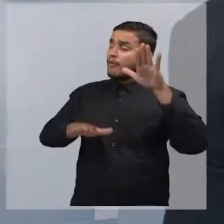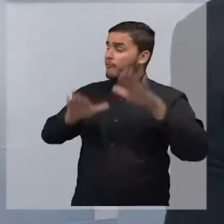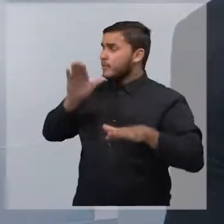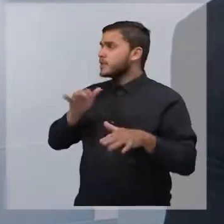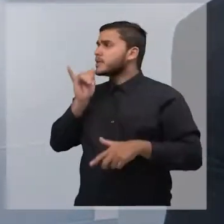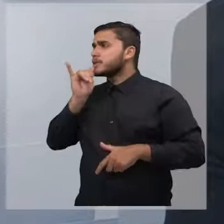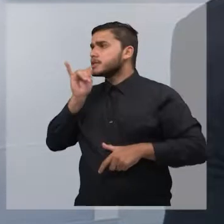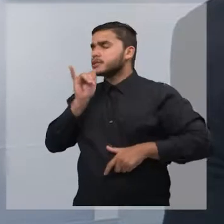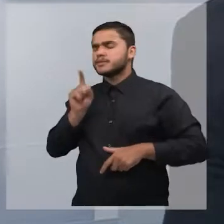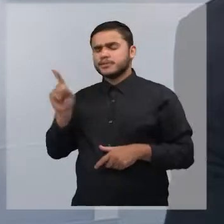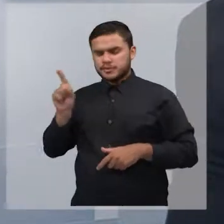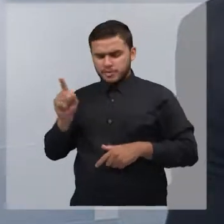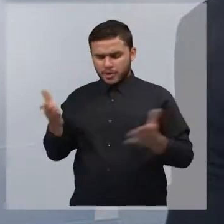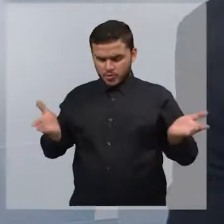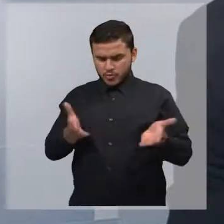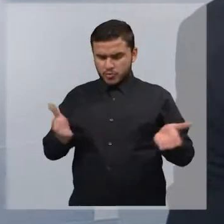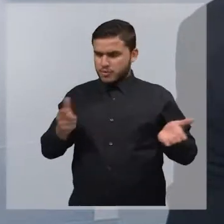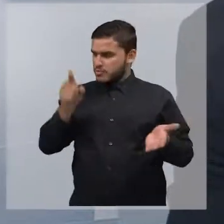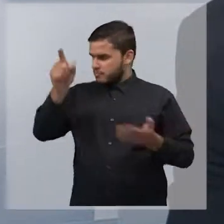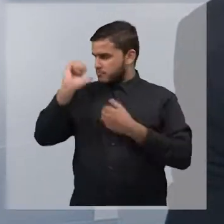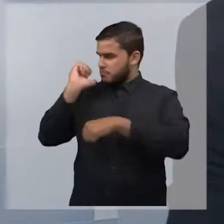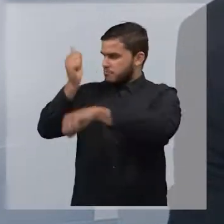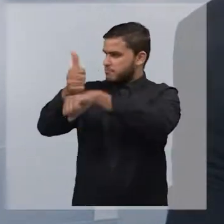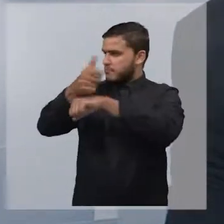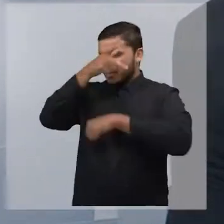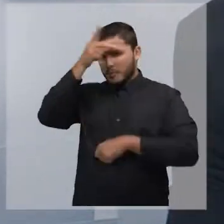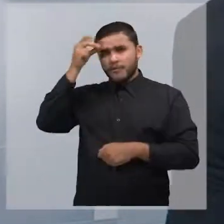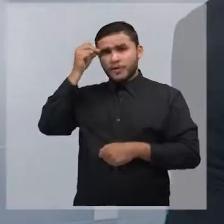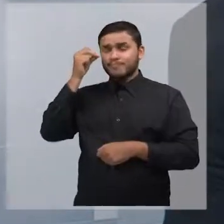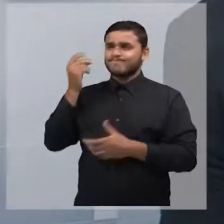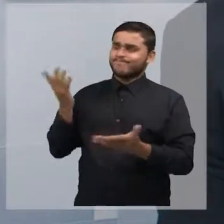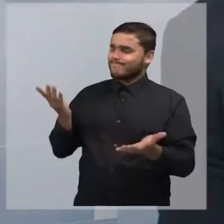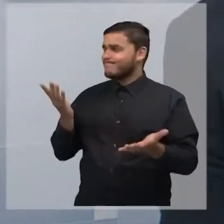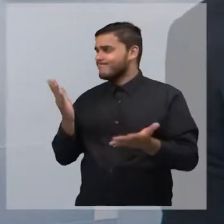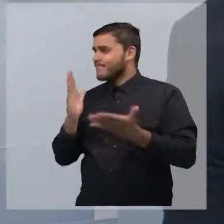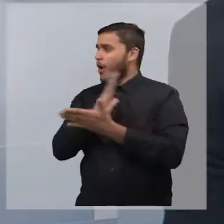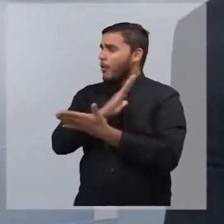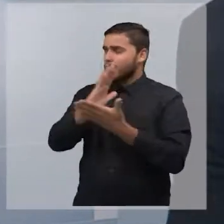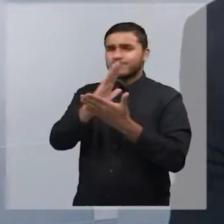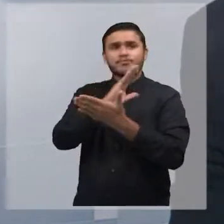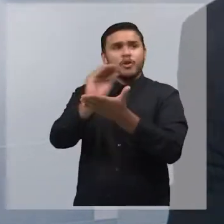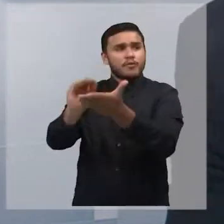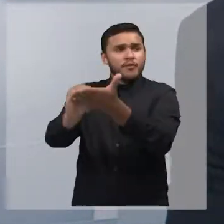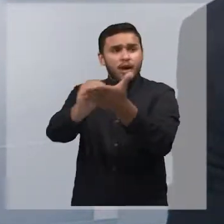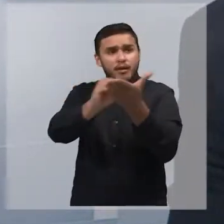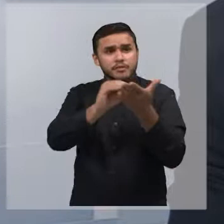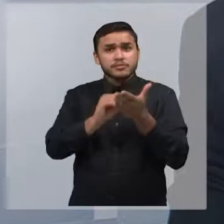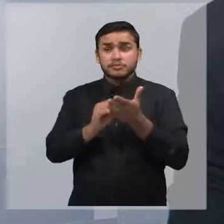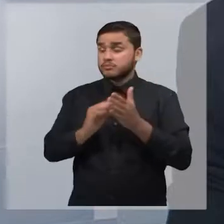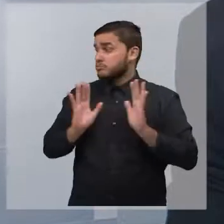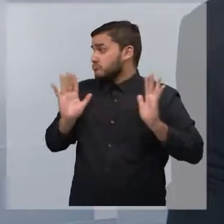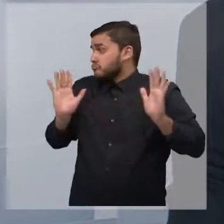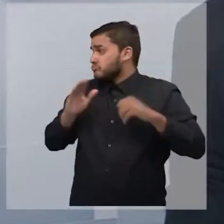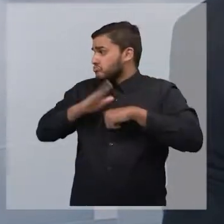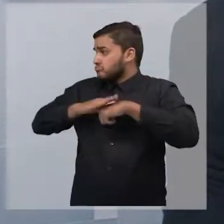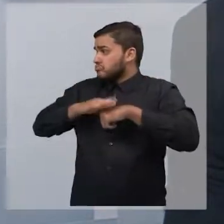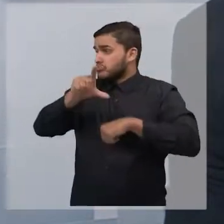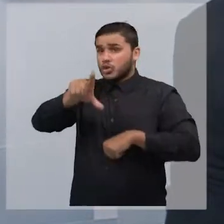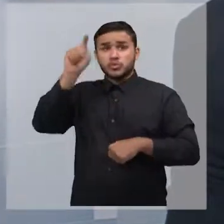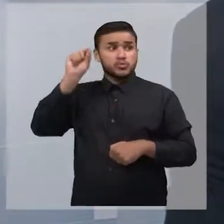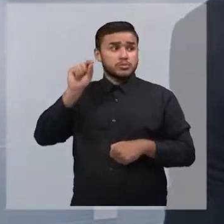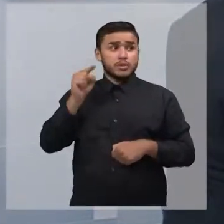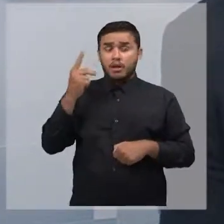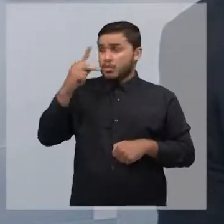vezes, um governo, como é o atual, eu, por exemplo, acho que ele deixa a desejar em algumas áreas, e é por